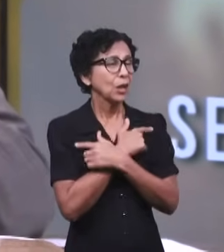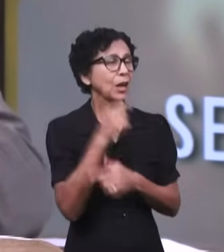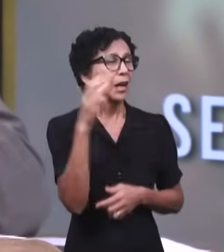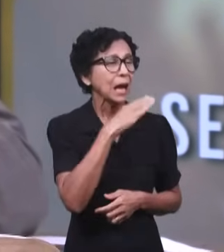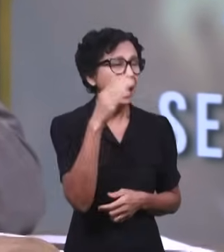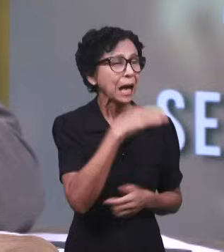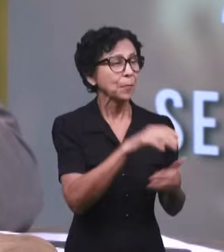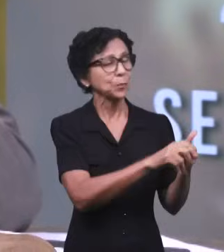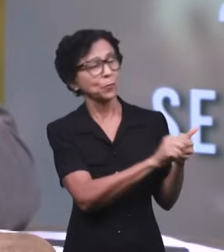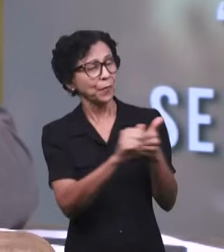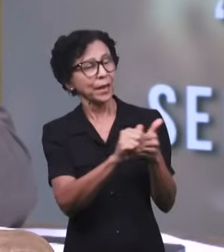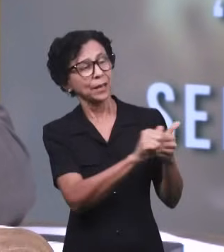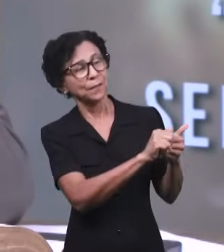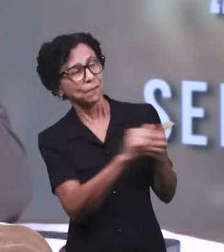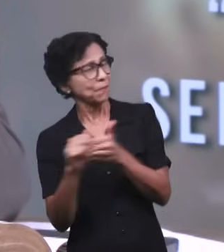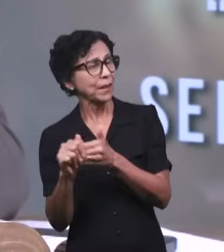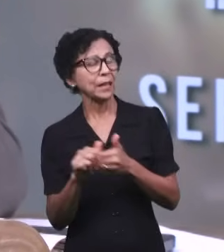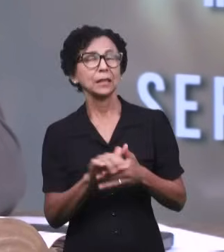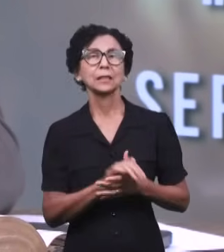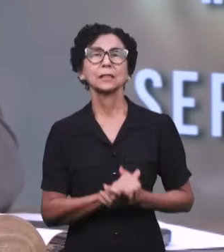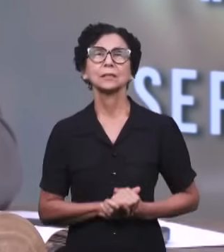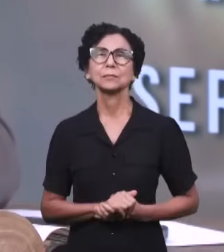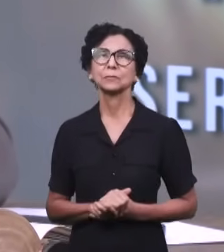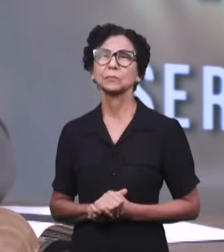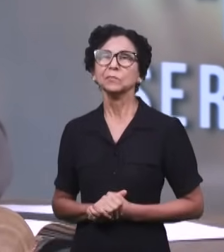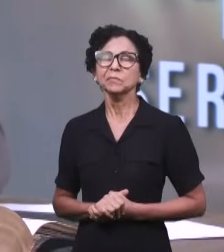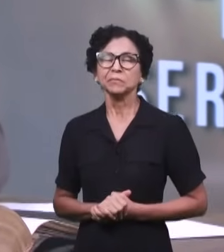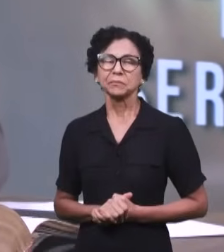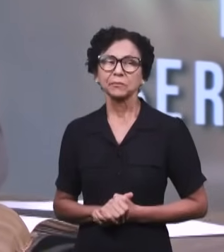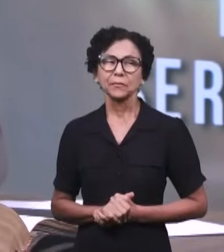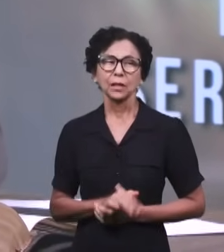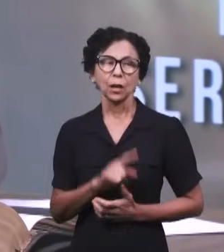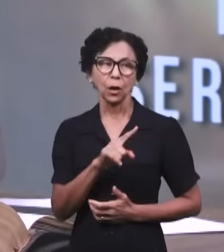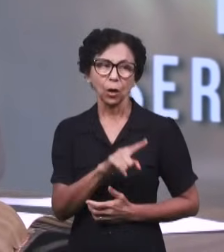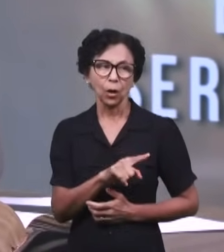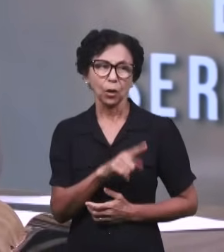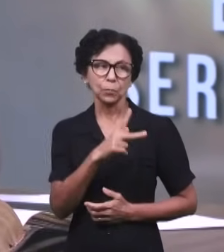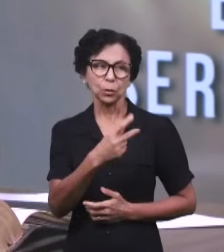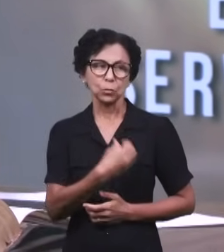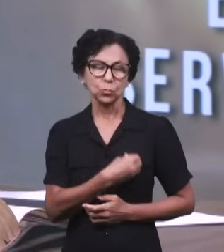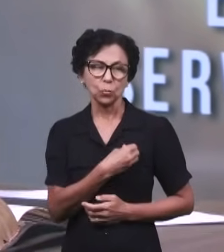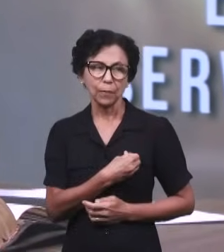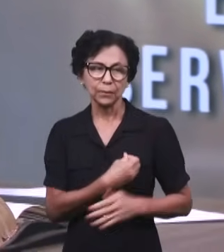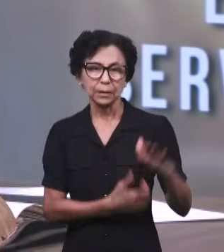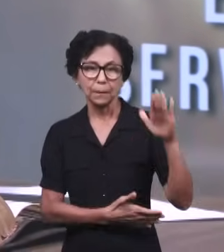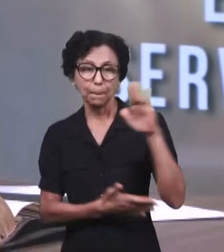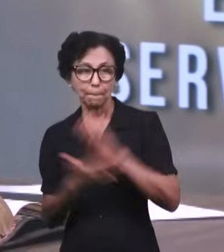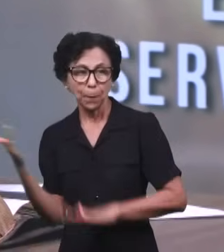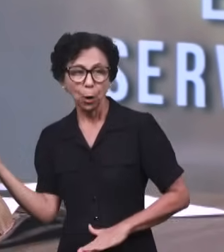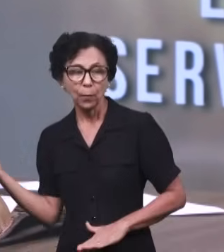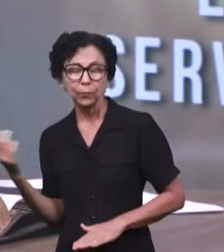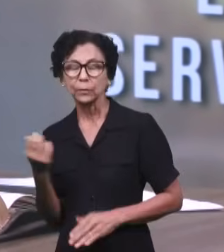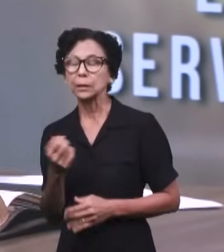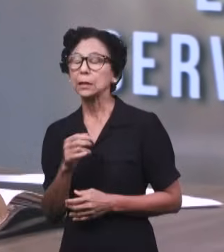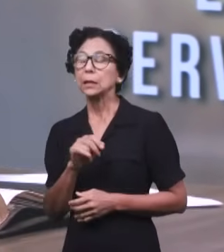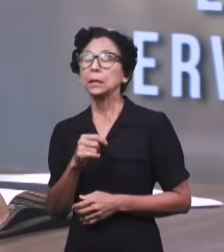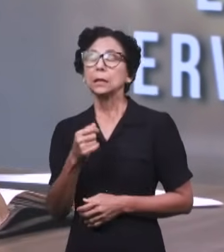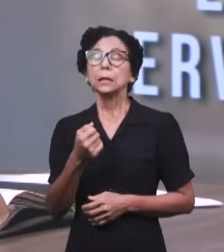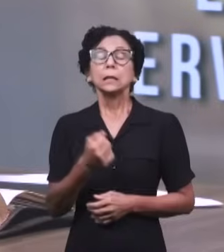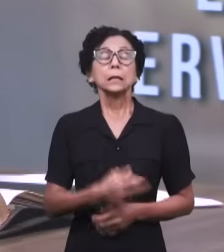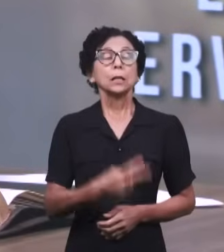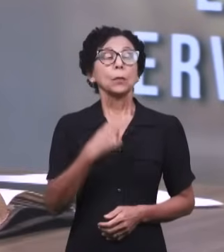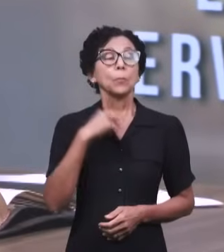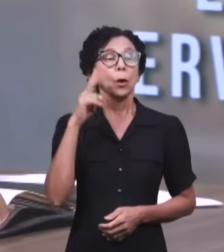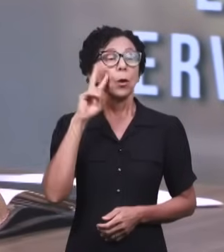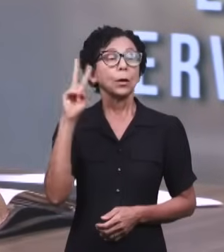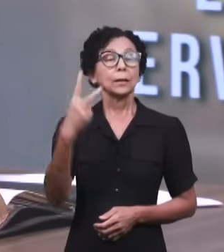assim, e aconteceu, tirando-os para fora, diz, escapa-te por tua vida, não olhe para trás de ti e não pares em toda a